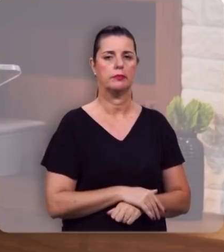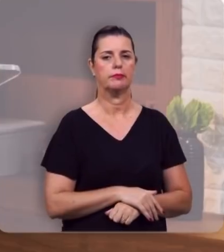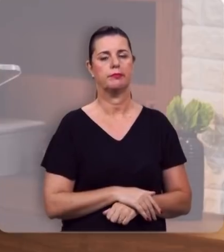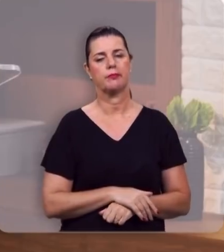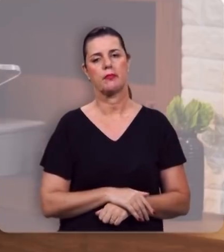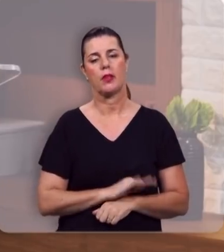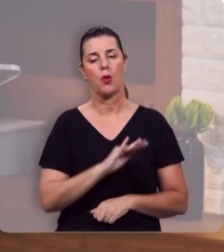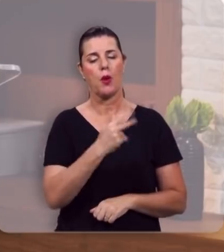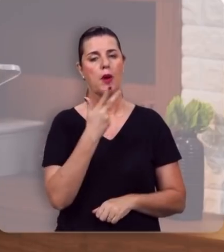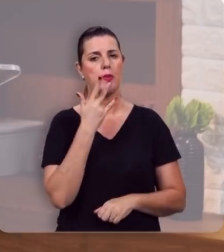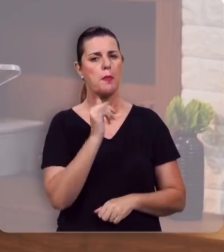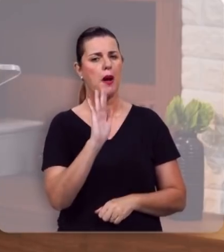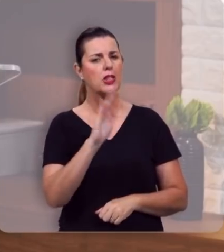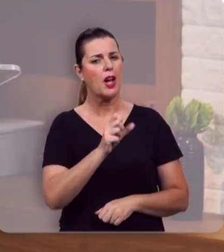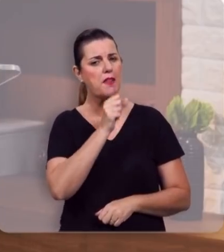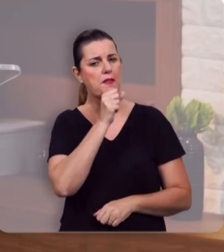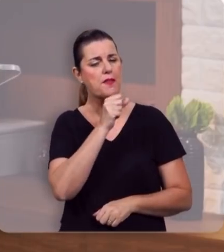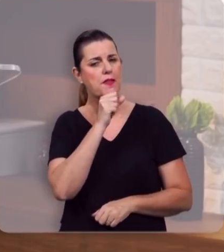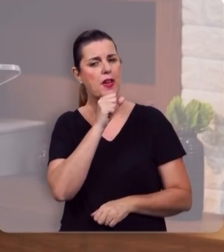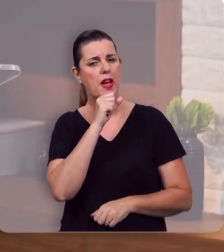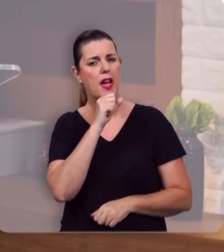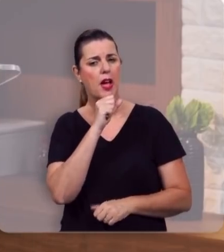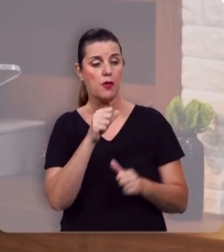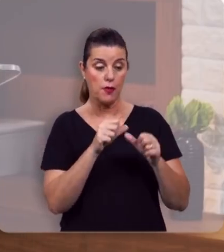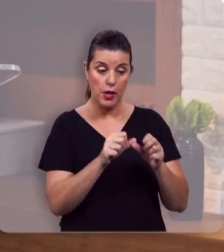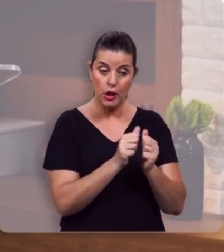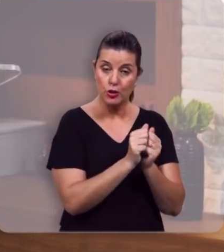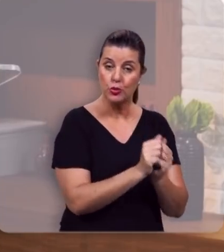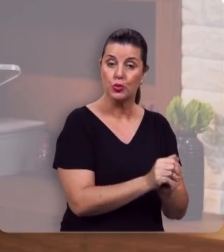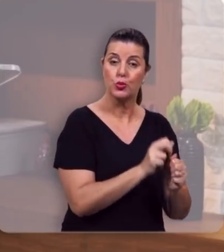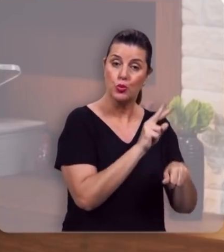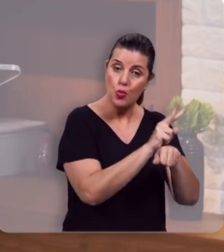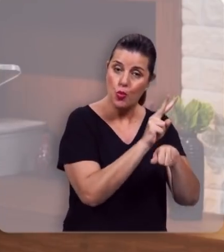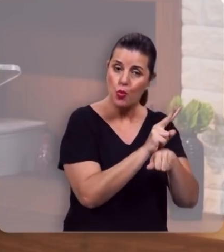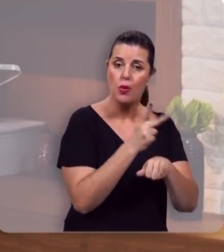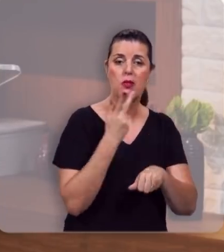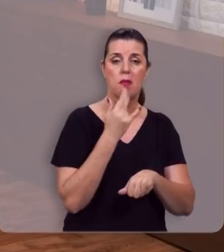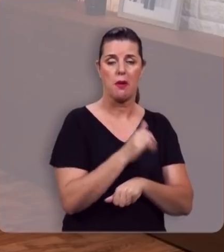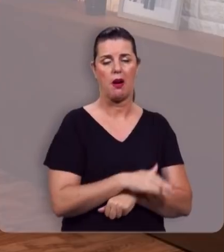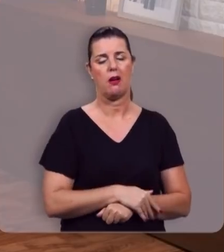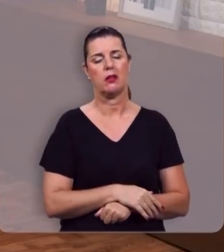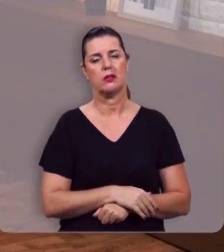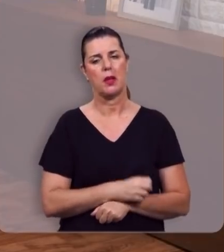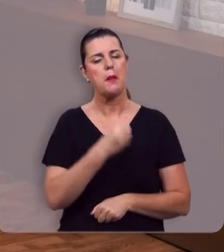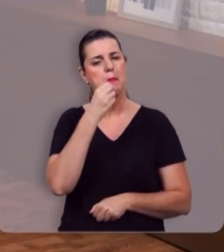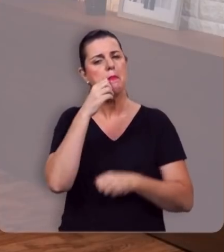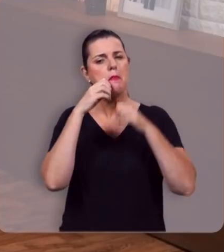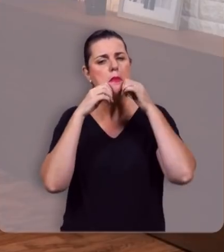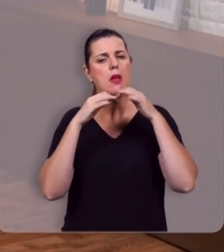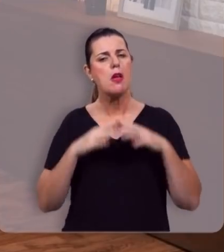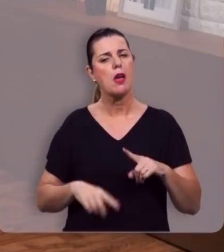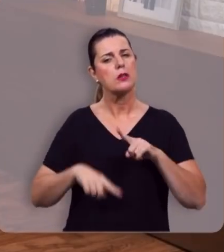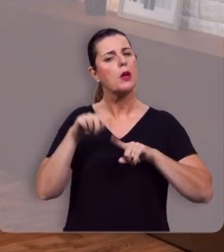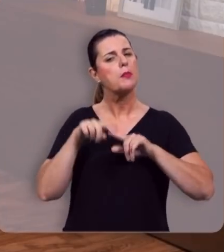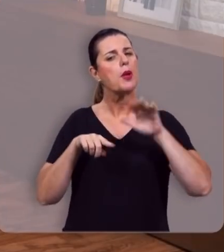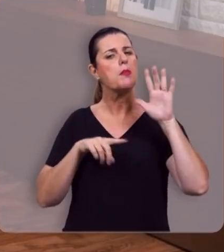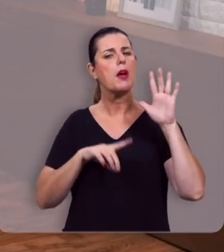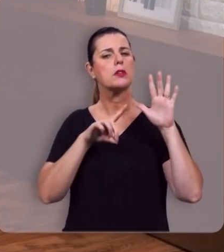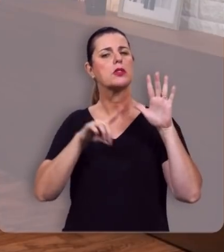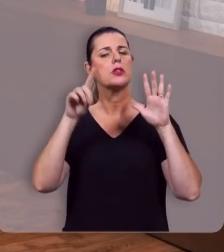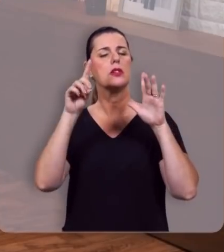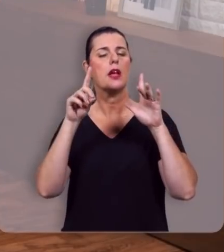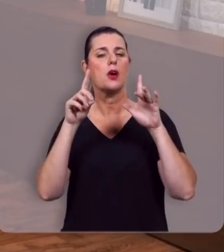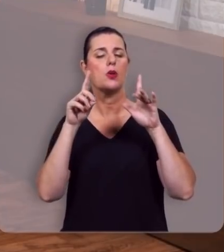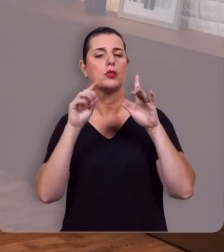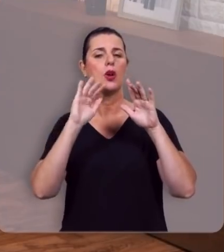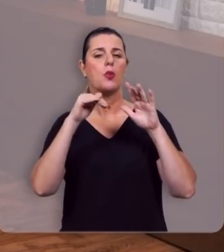Quando os pais chegam na velhice, eles não desamparam os pais. E é uma bênção, uma promessa divina para os filhos